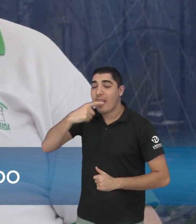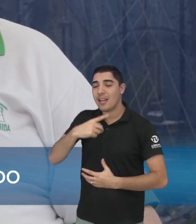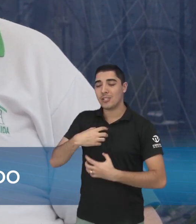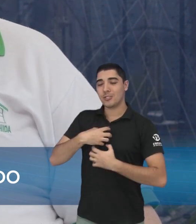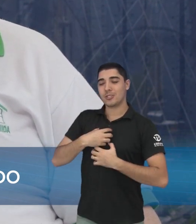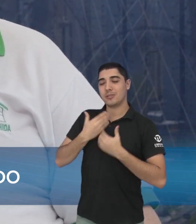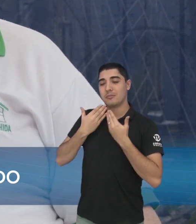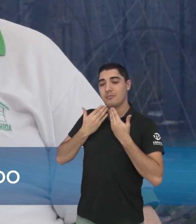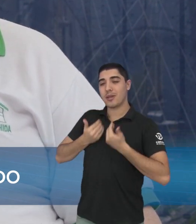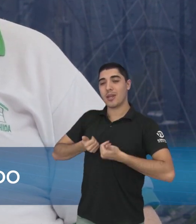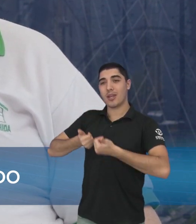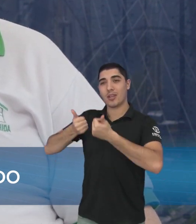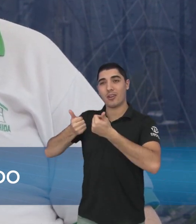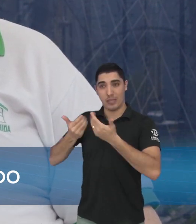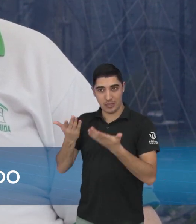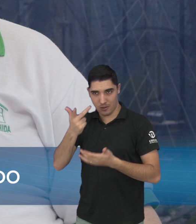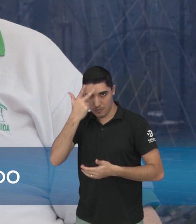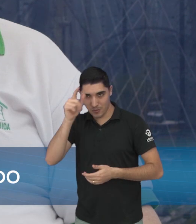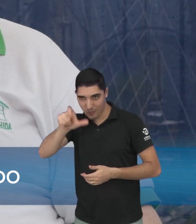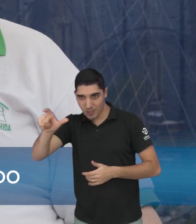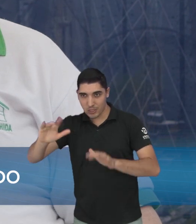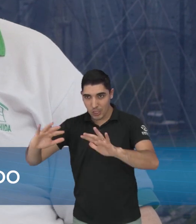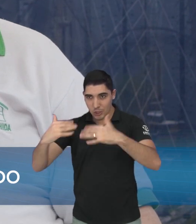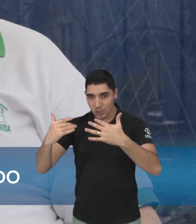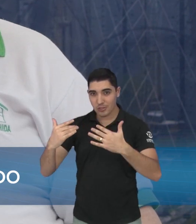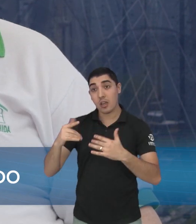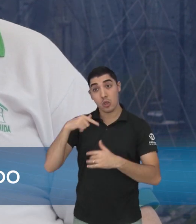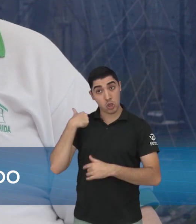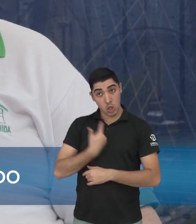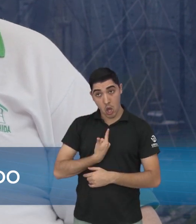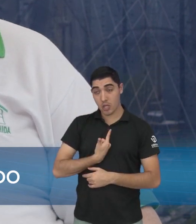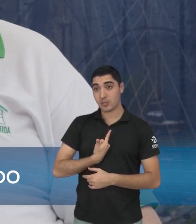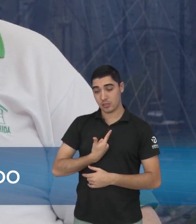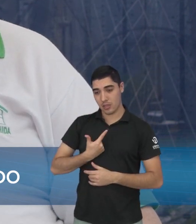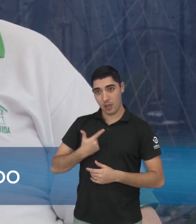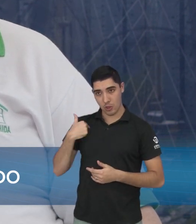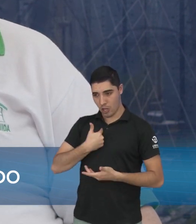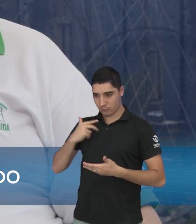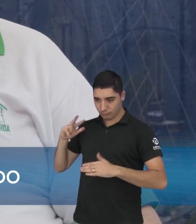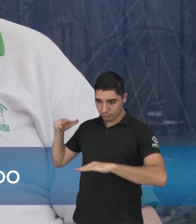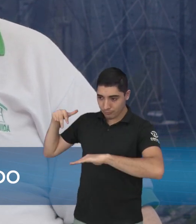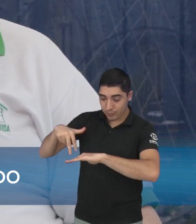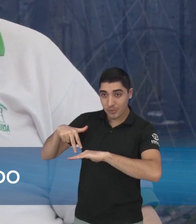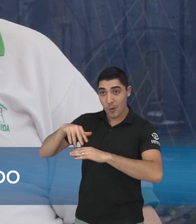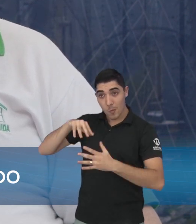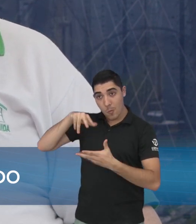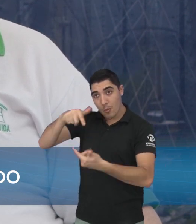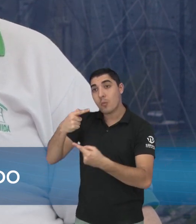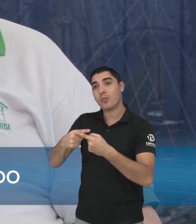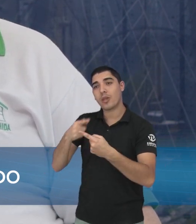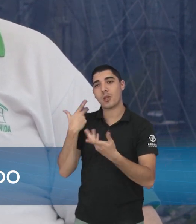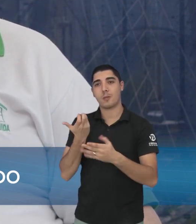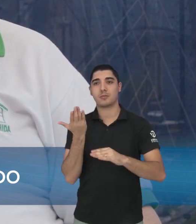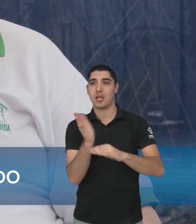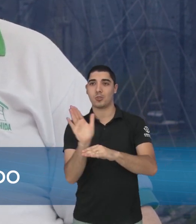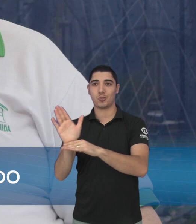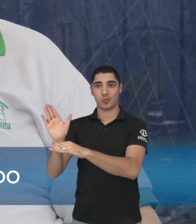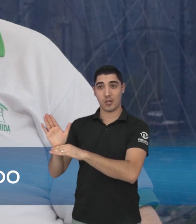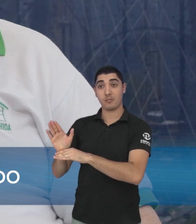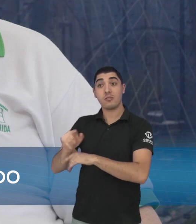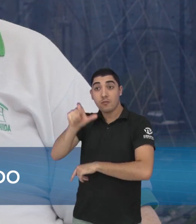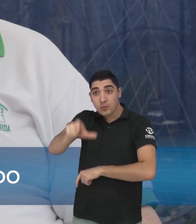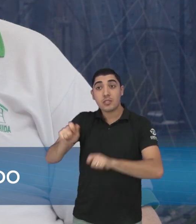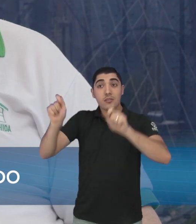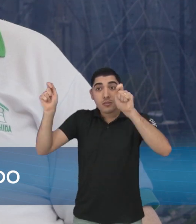assistindo, saber que todos nós nascemos para encantar. E que você também